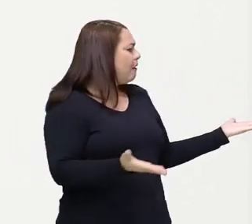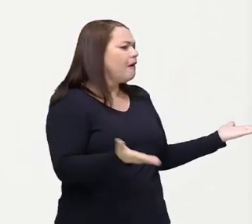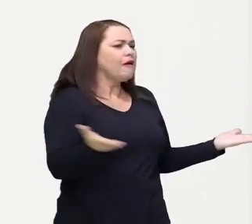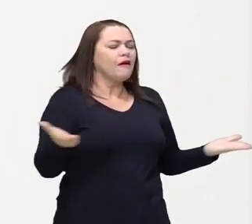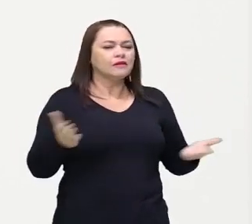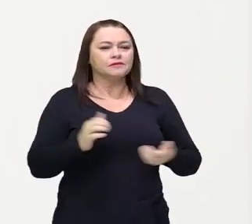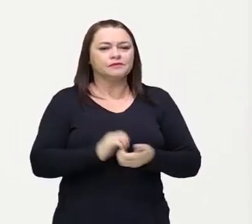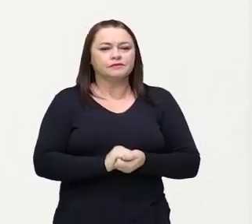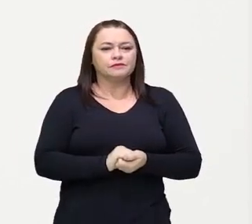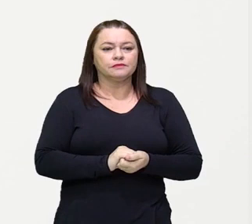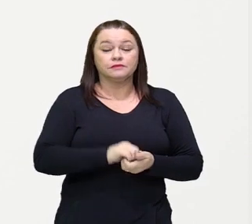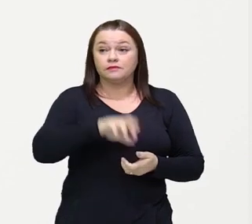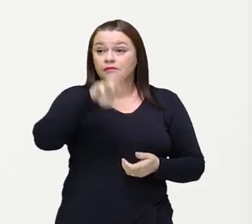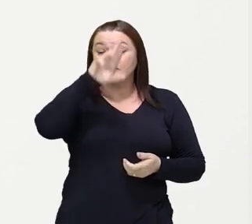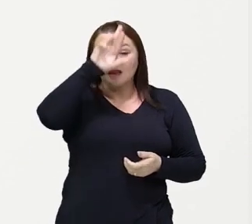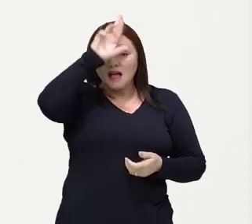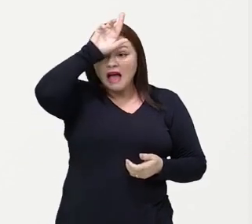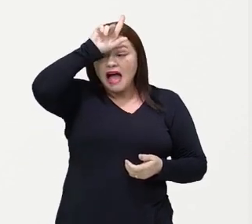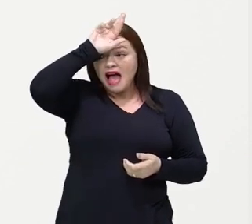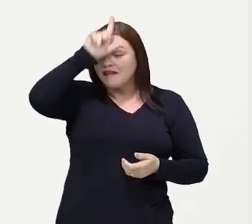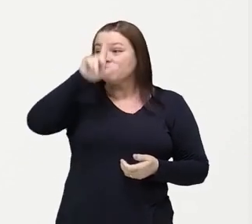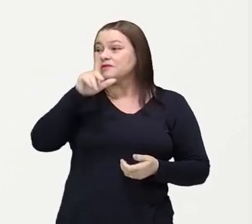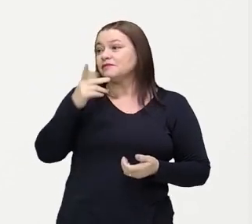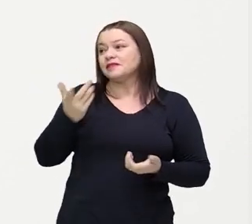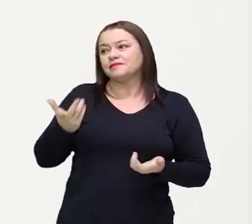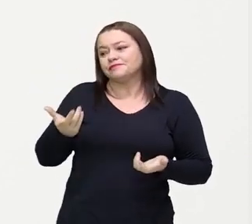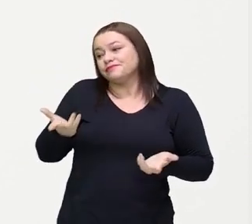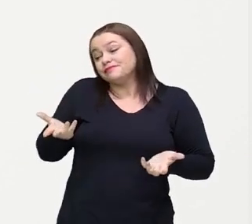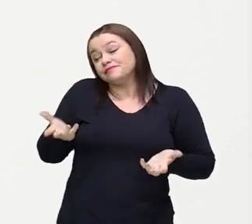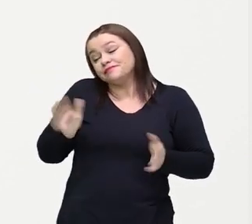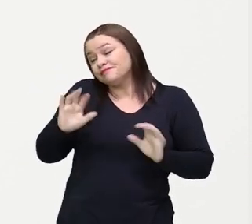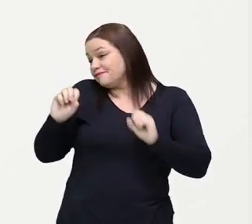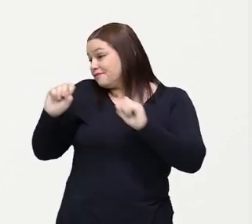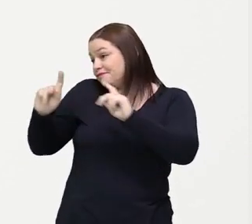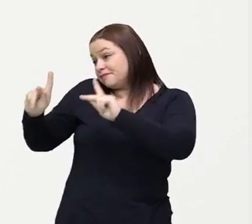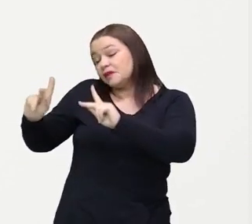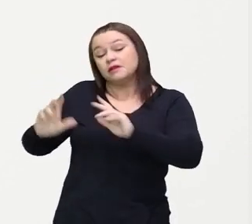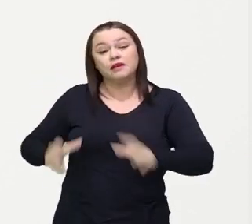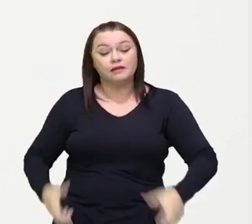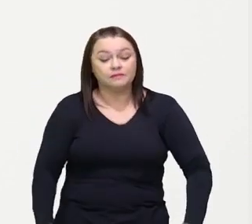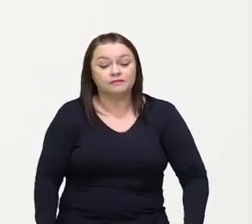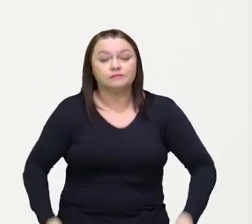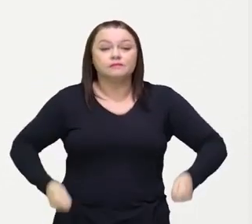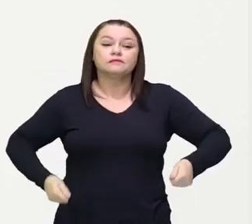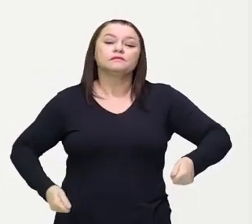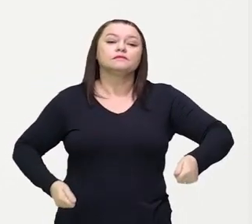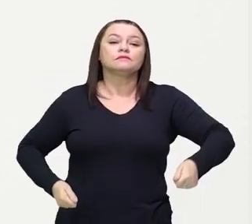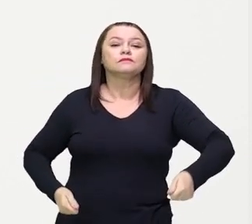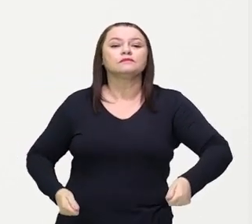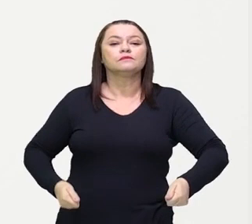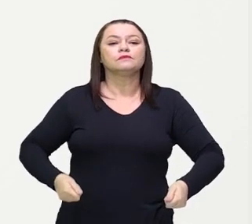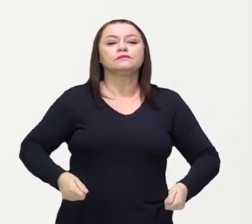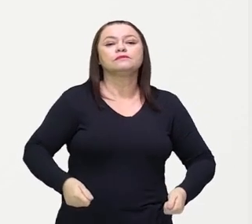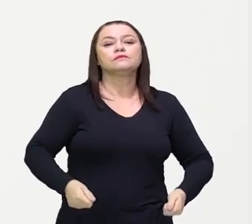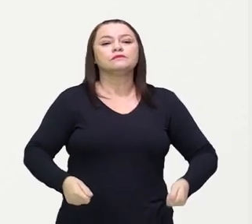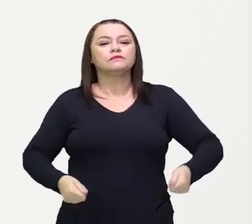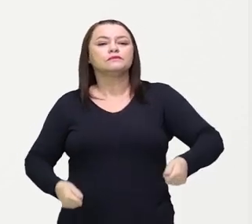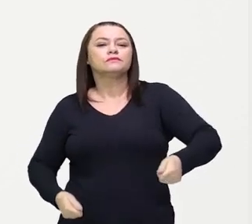a formiga não se deixou levar pela conversa da cigarra e continuou seu